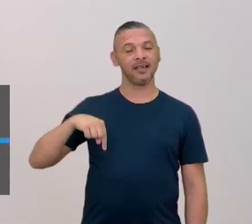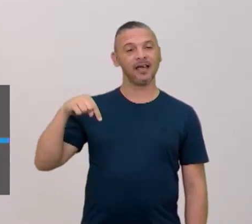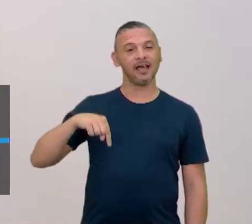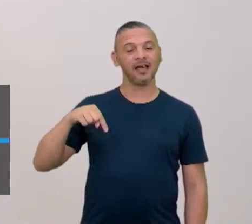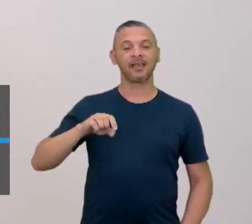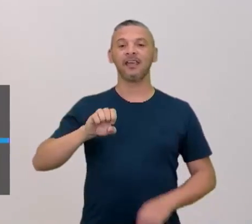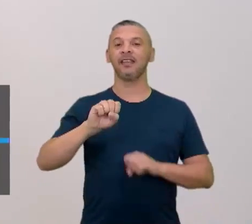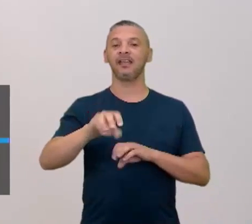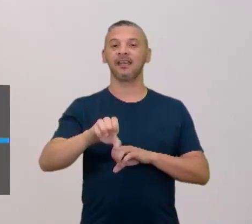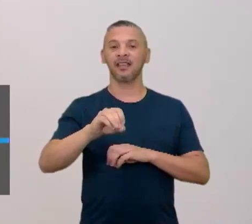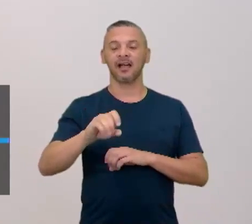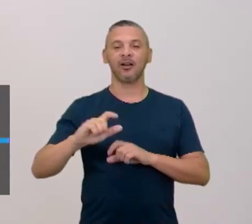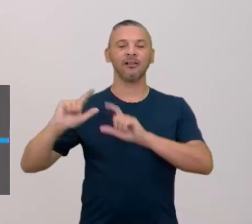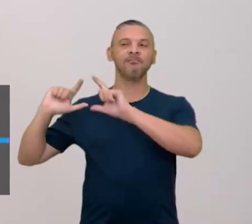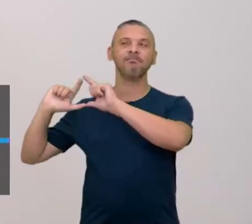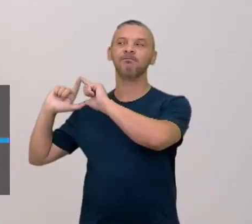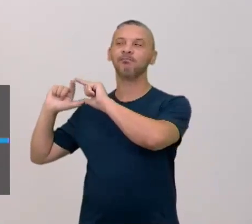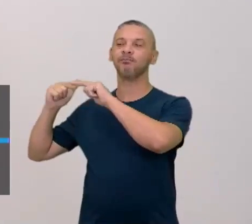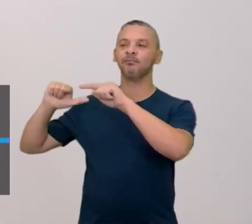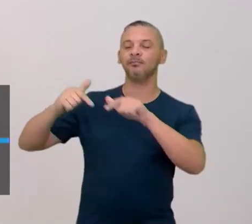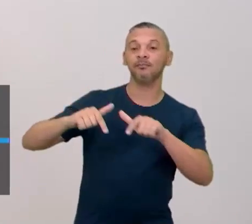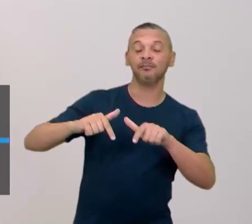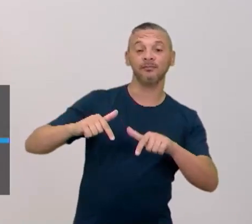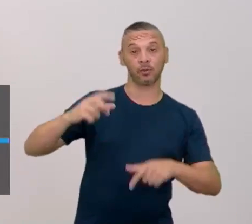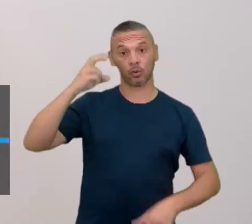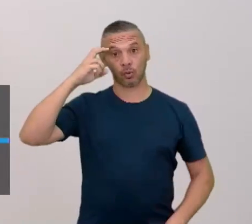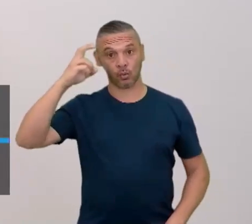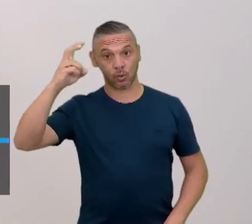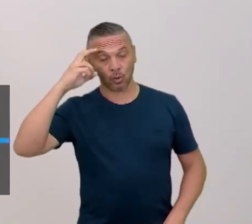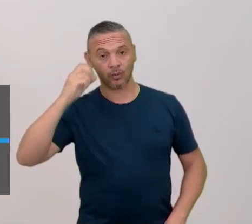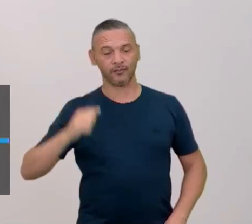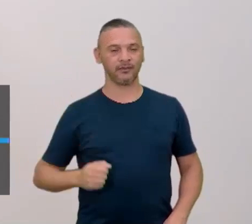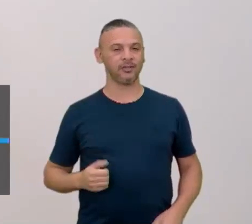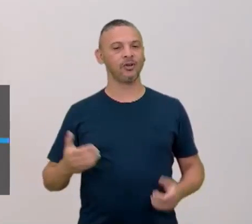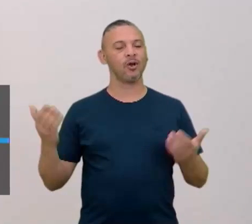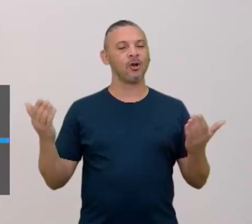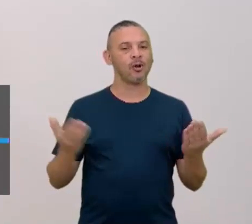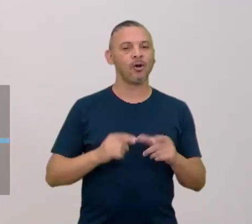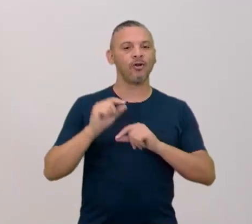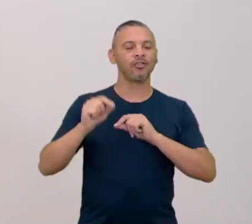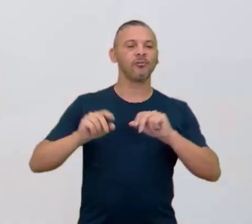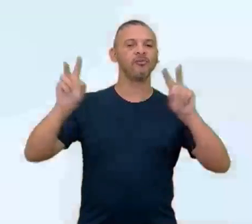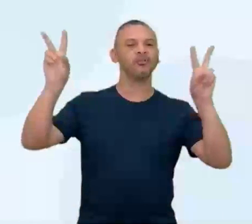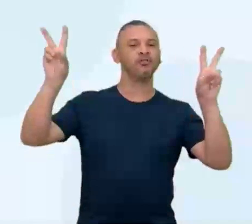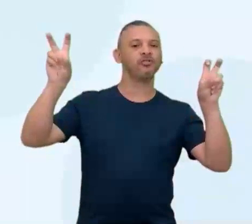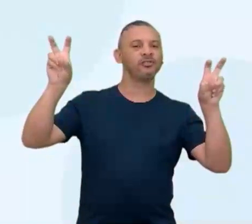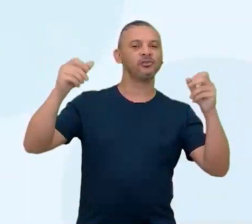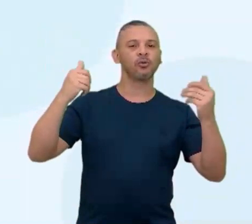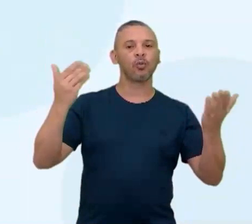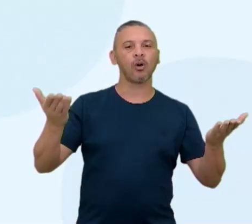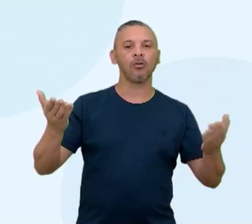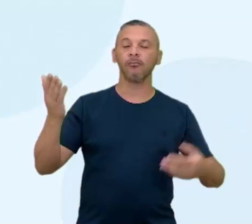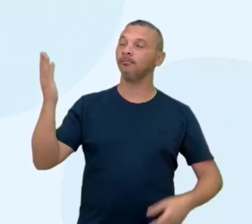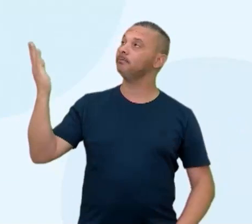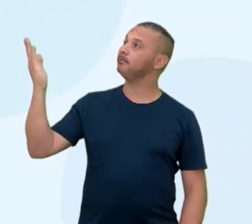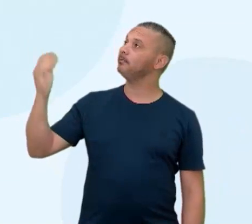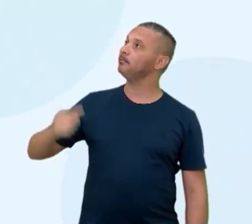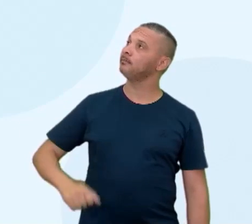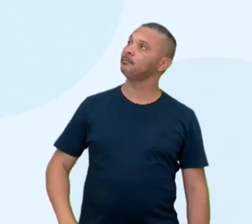na nossa aula de tradições culturais. Hoje nós estamos aí, vou colocar na tela o título da aula para vocês aí terem